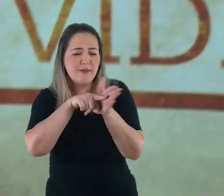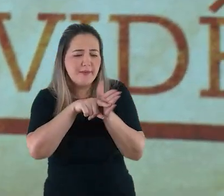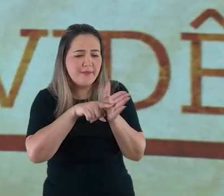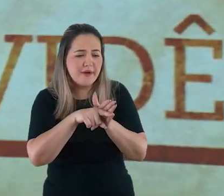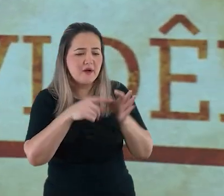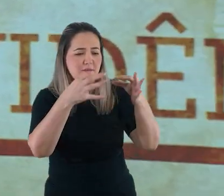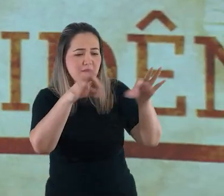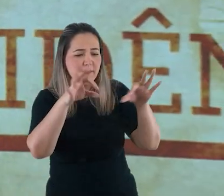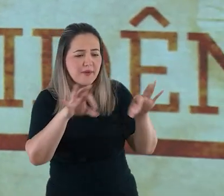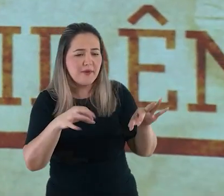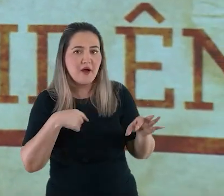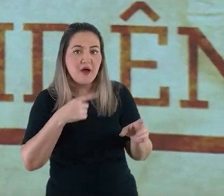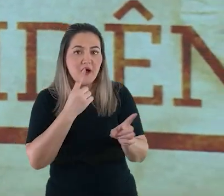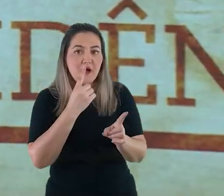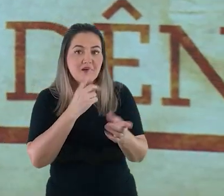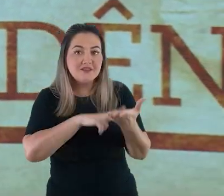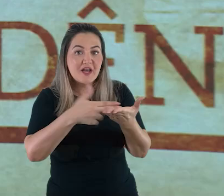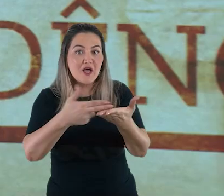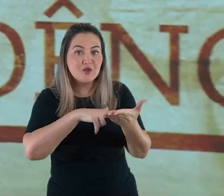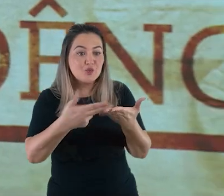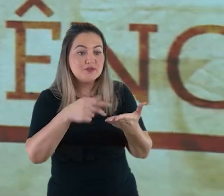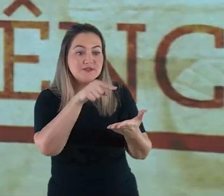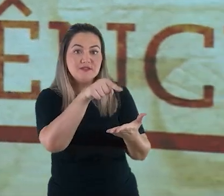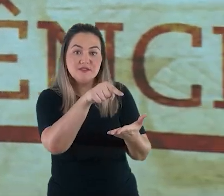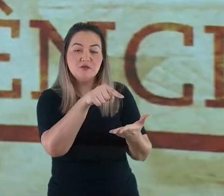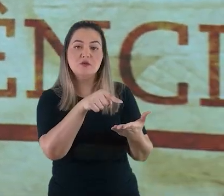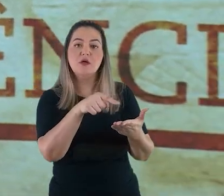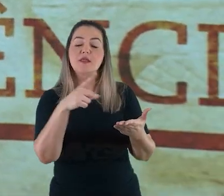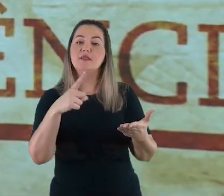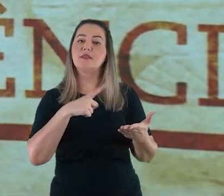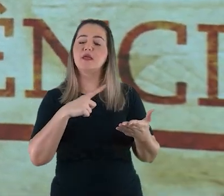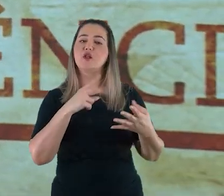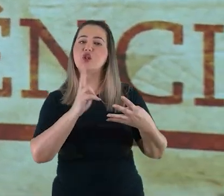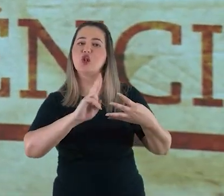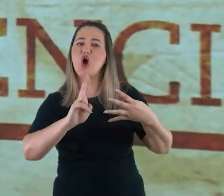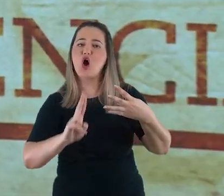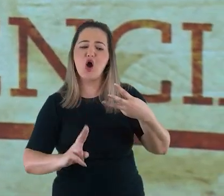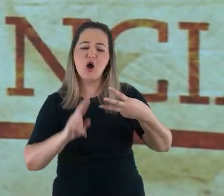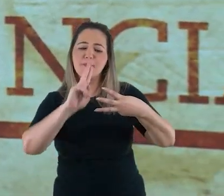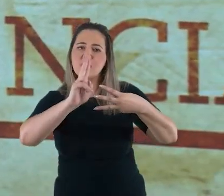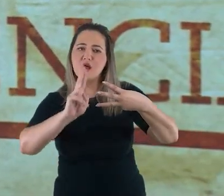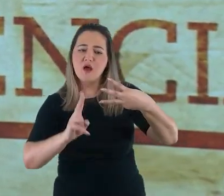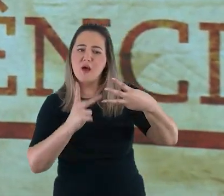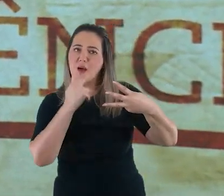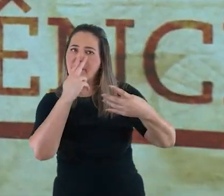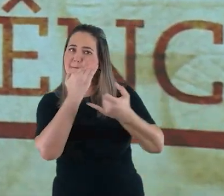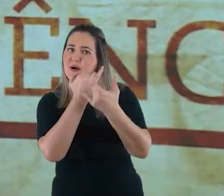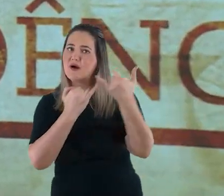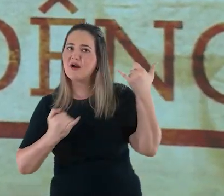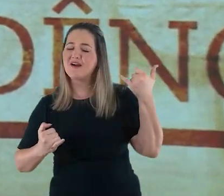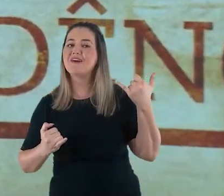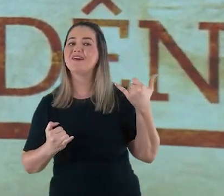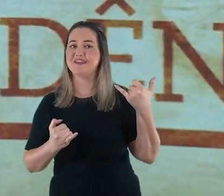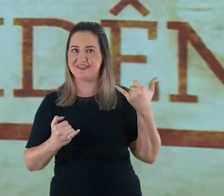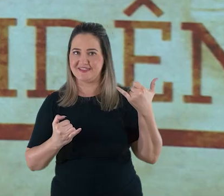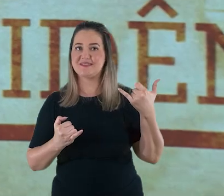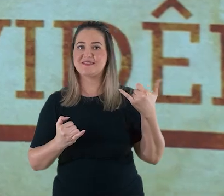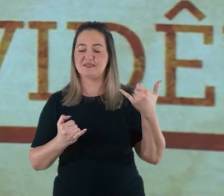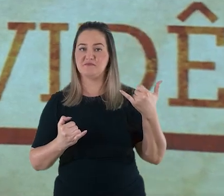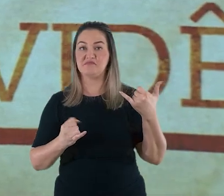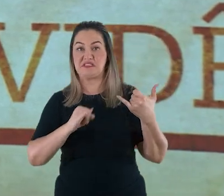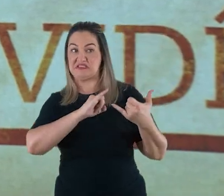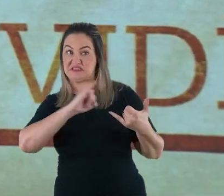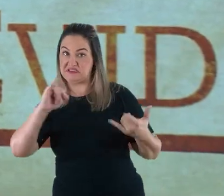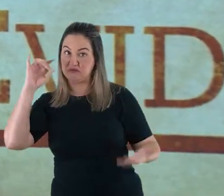listados no prisma babilônico têm pronúncia muito semelhante à dos 3 nomes dos amigos de Daniel. Se são